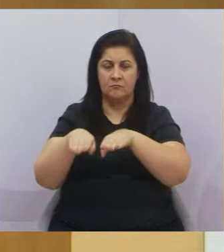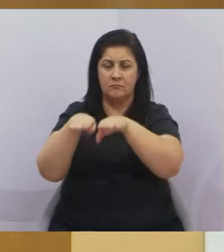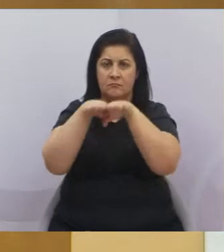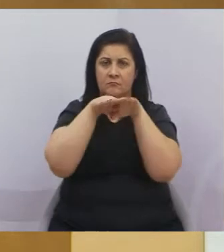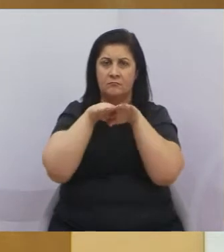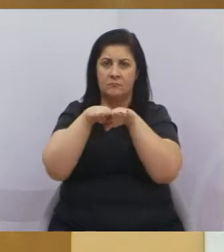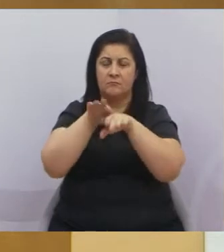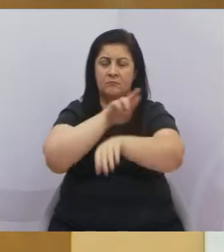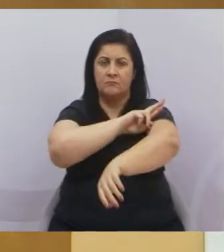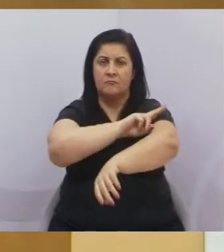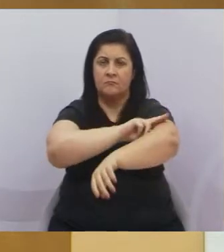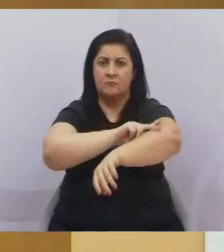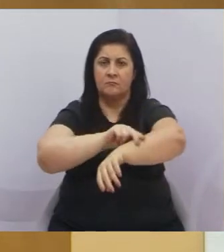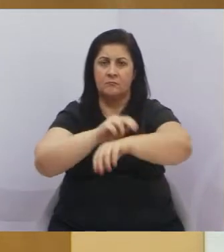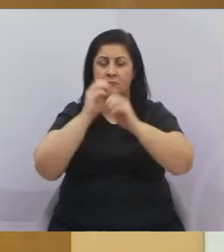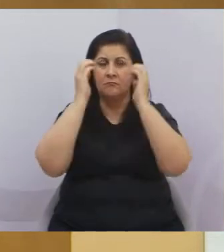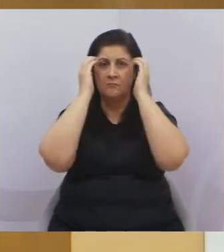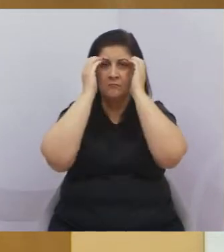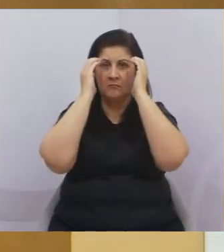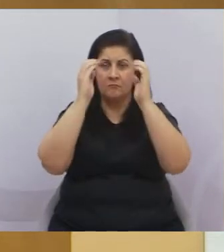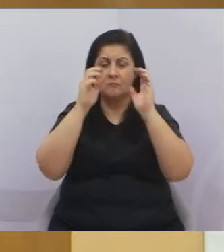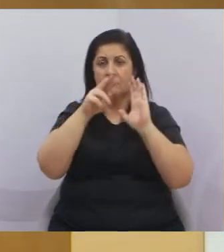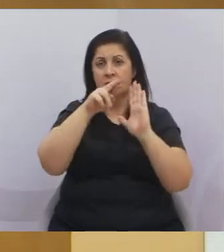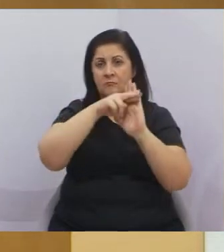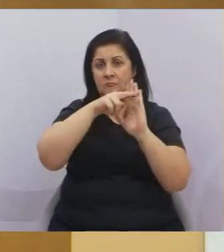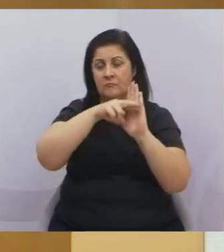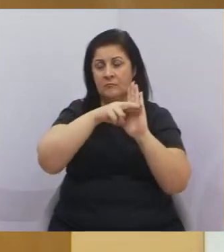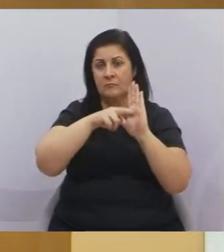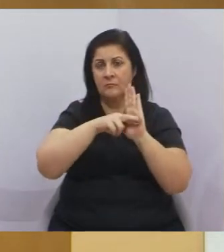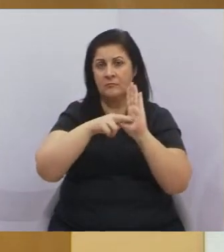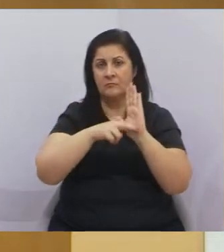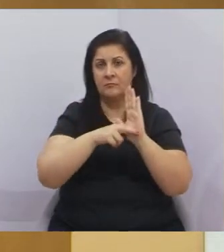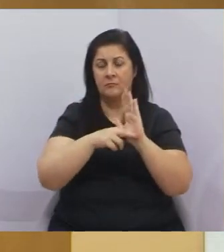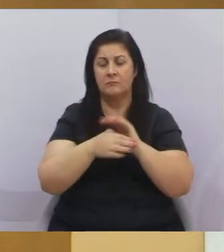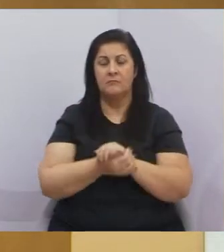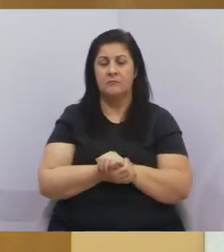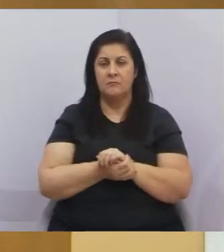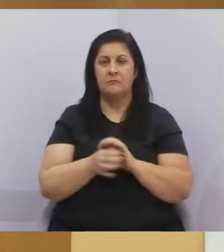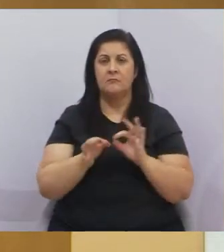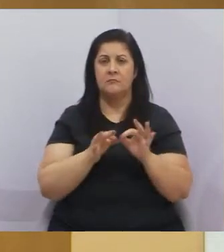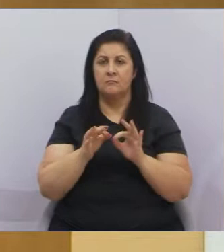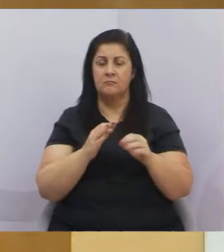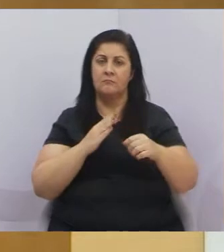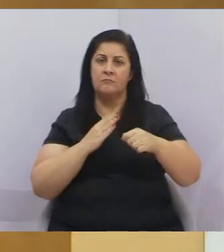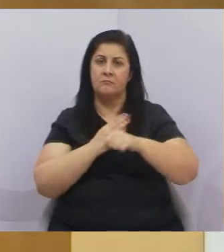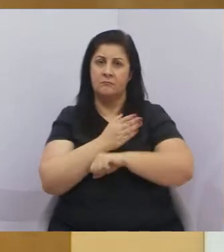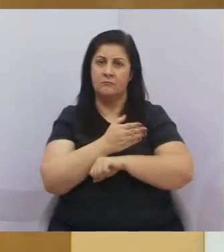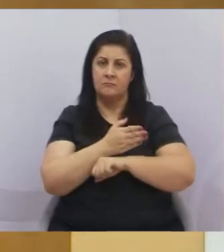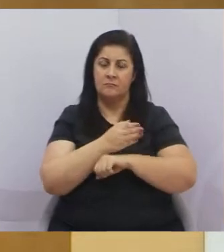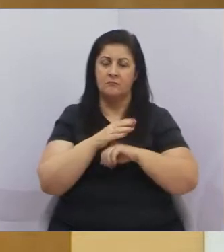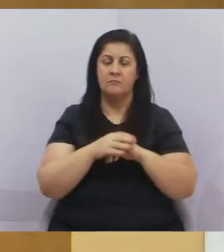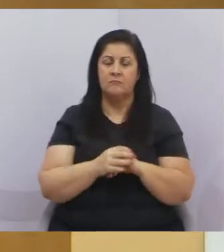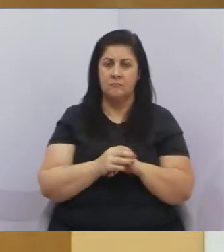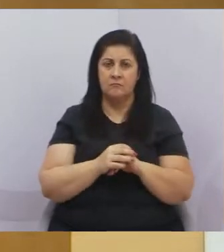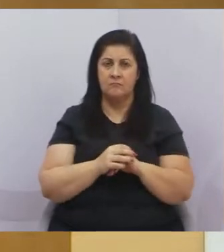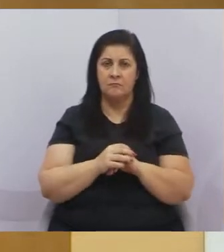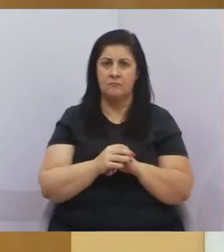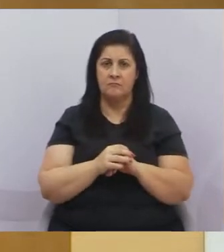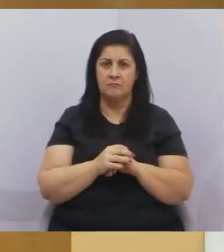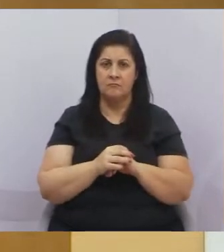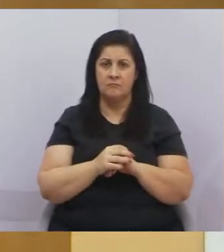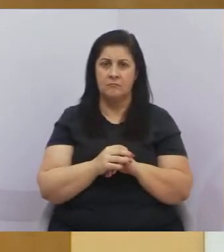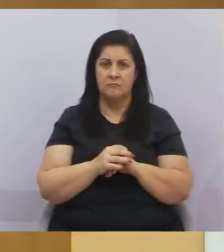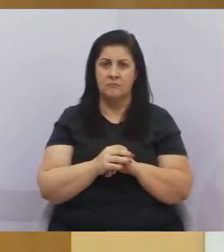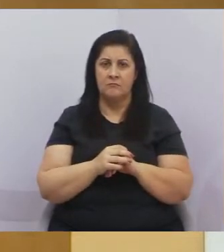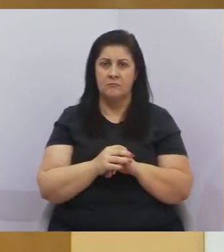Racial serão disciplinados em regime interno a ser elaborado e aprovado por ato próprio,